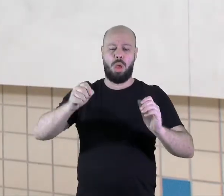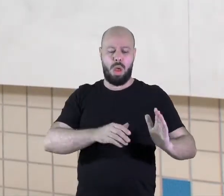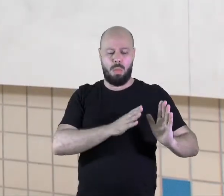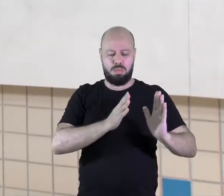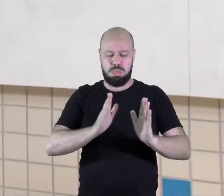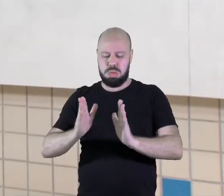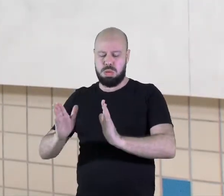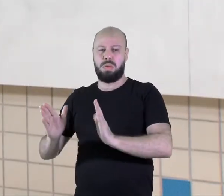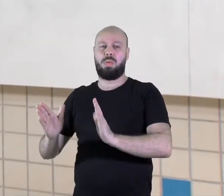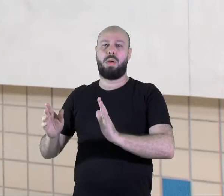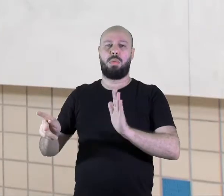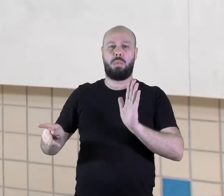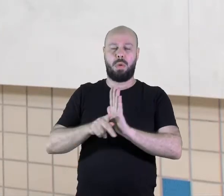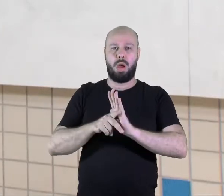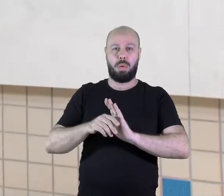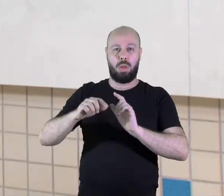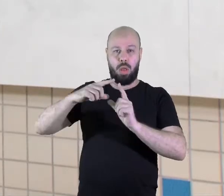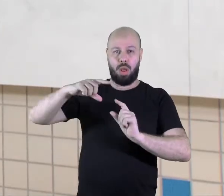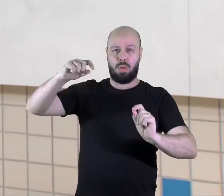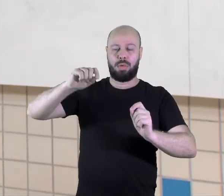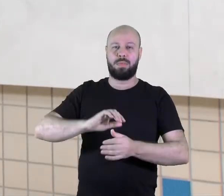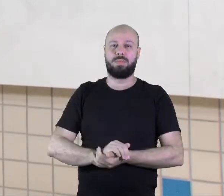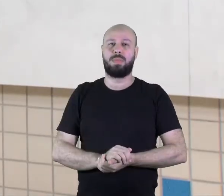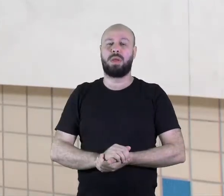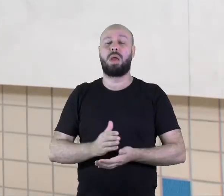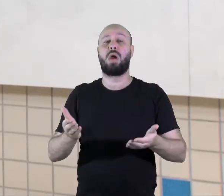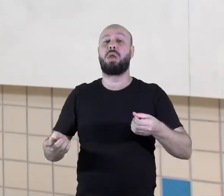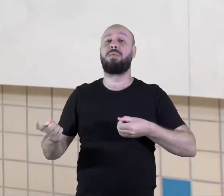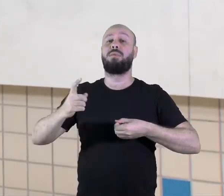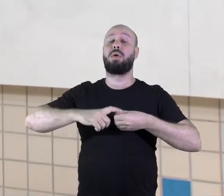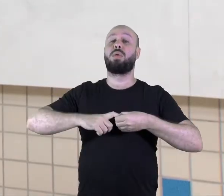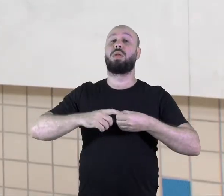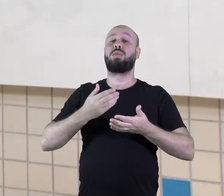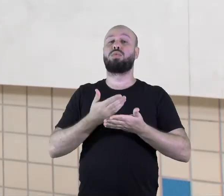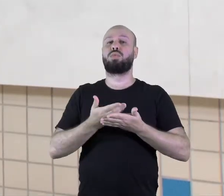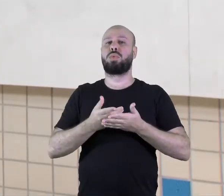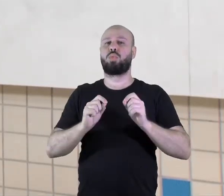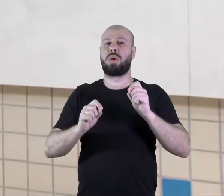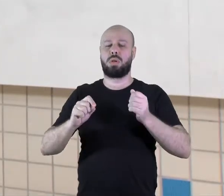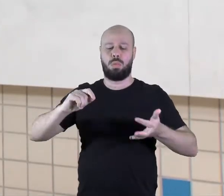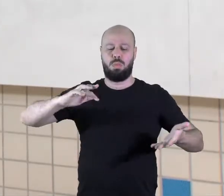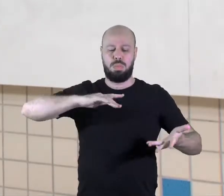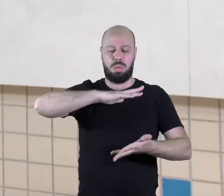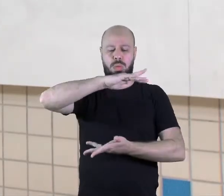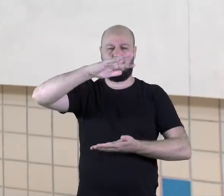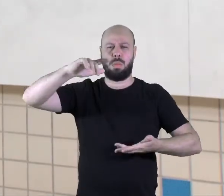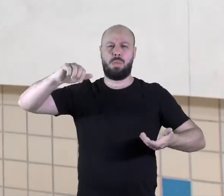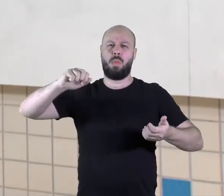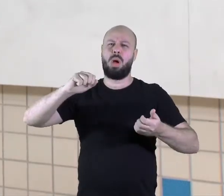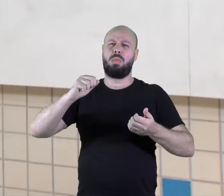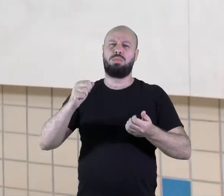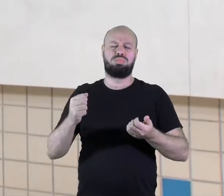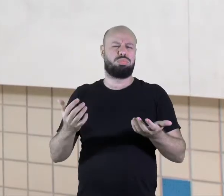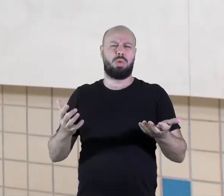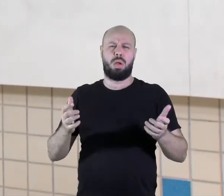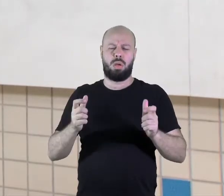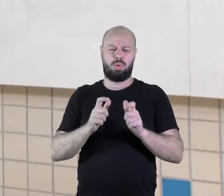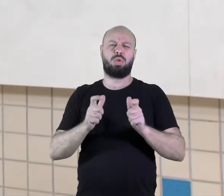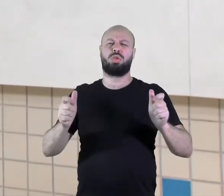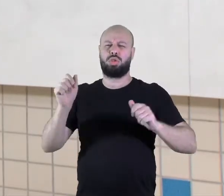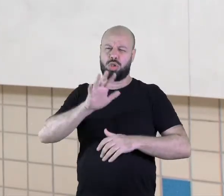Lua, E hoje, então, a gente vai retomar um pouco estudando sobre o universo, de uma maneira mais geral, o